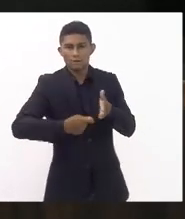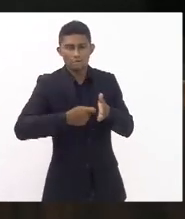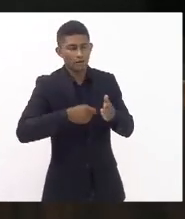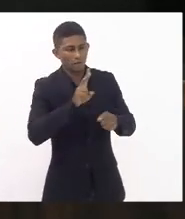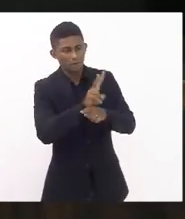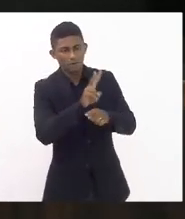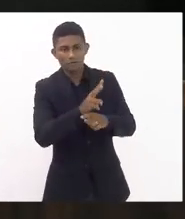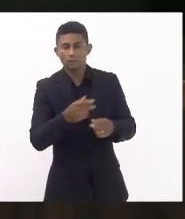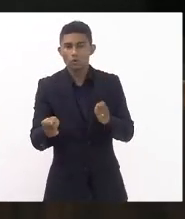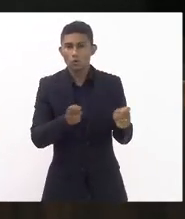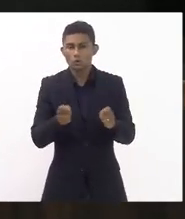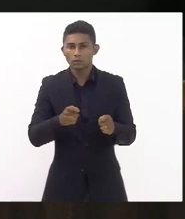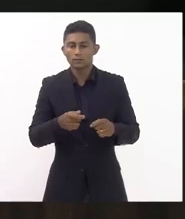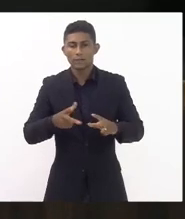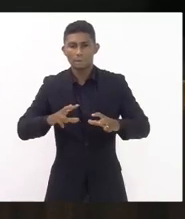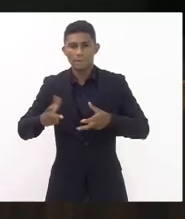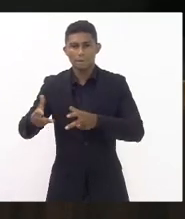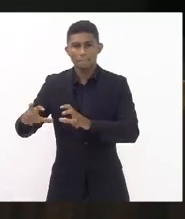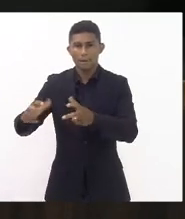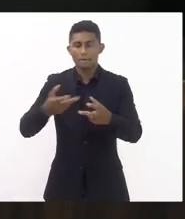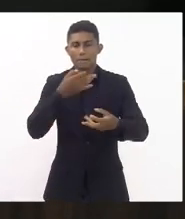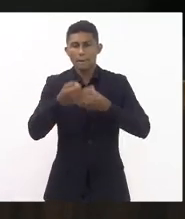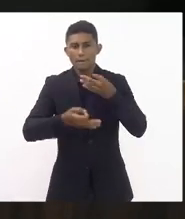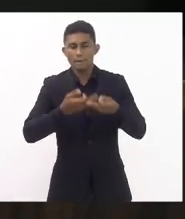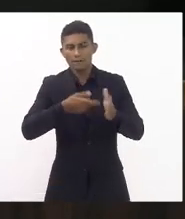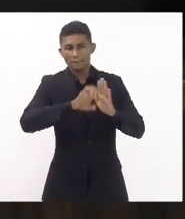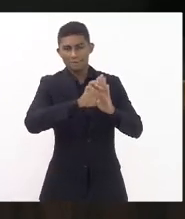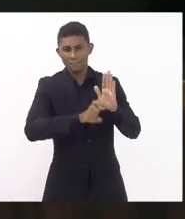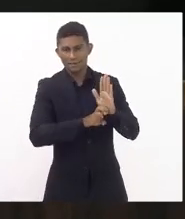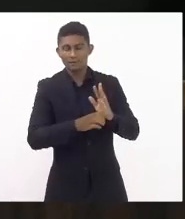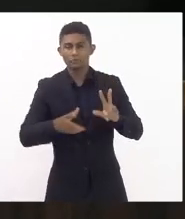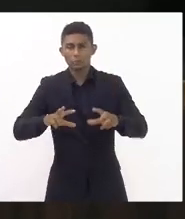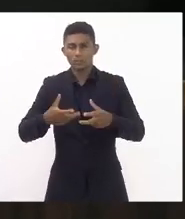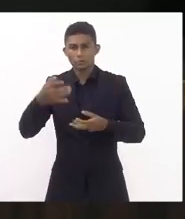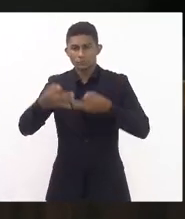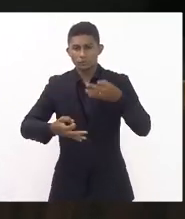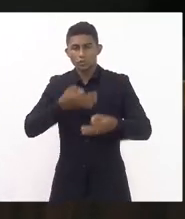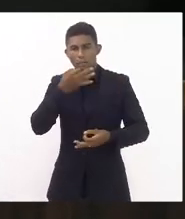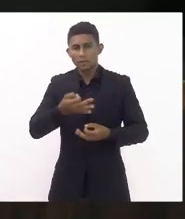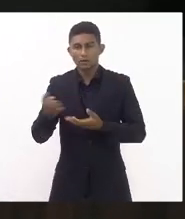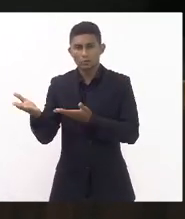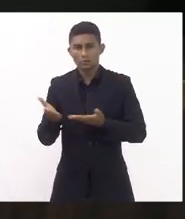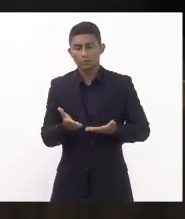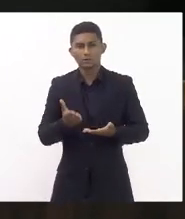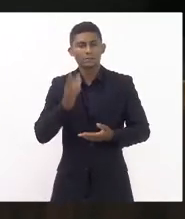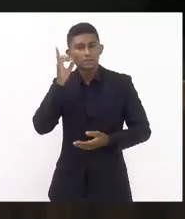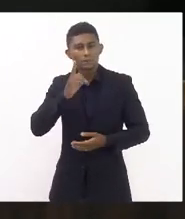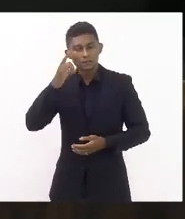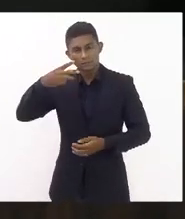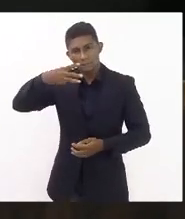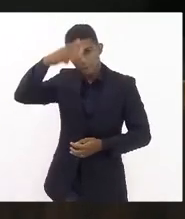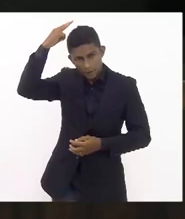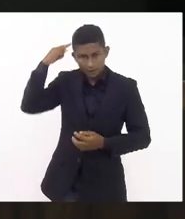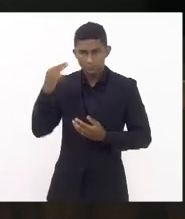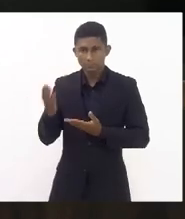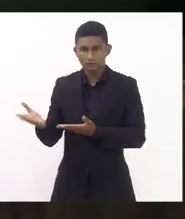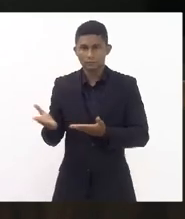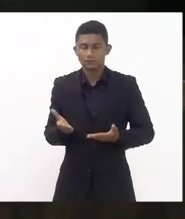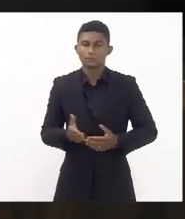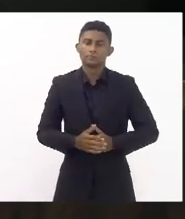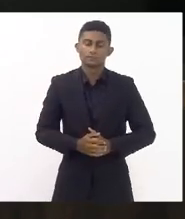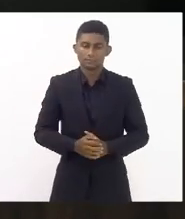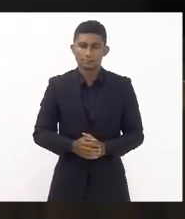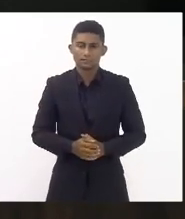Controle. As emendas de plenário. Para emitir parecer pela Comissão de Constituição e Justiça, deputado Márcio Pacheco.